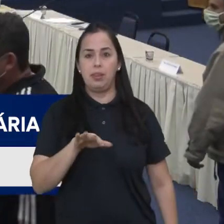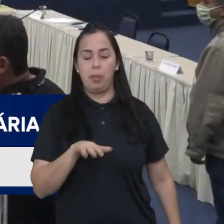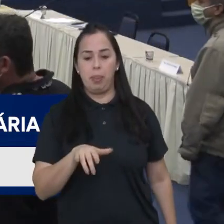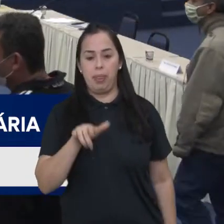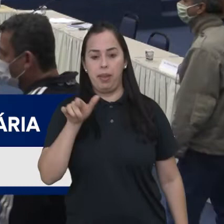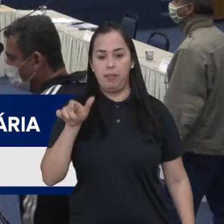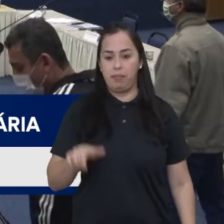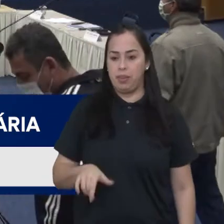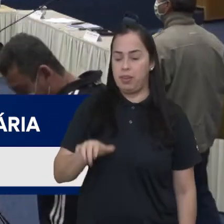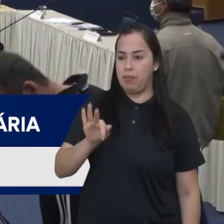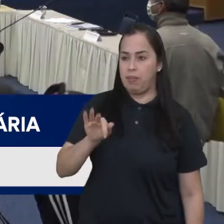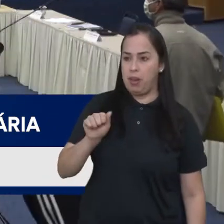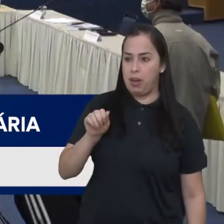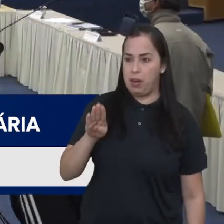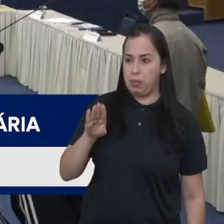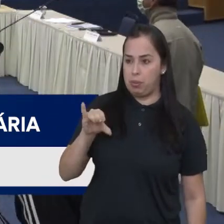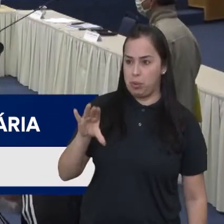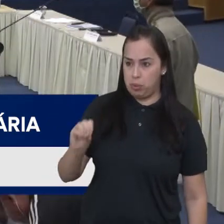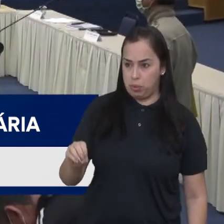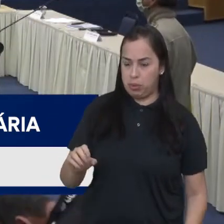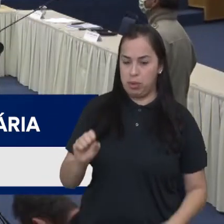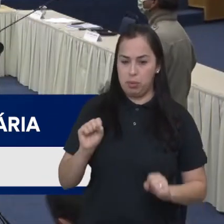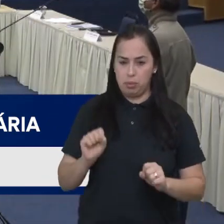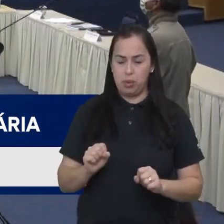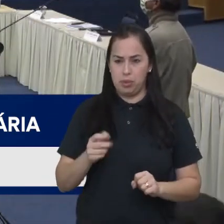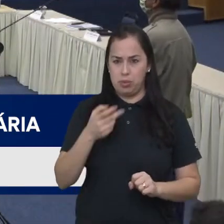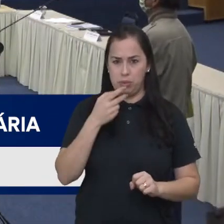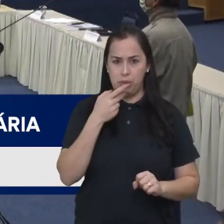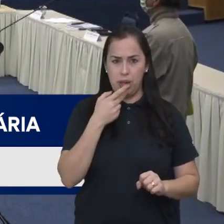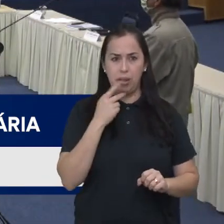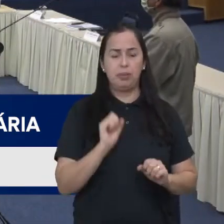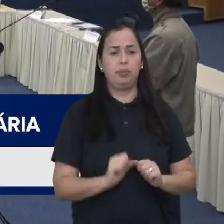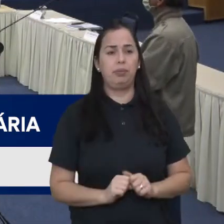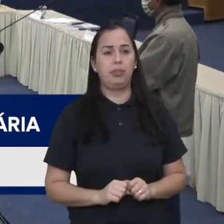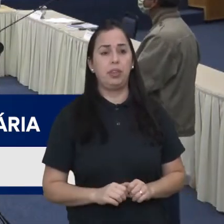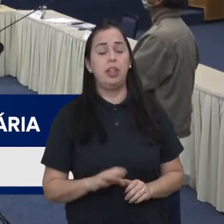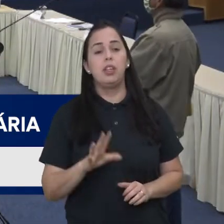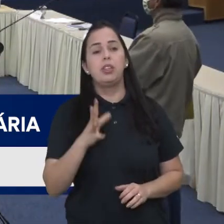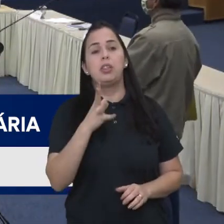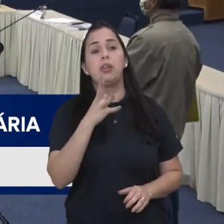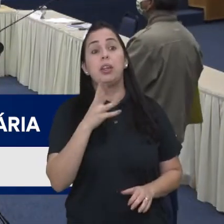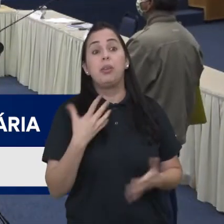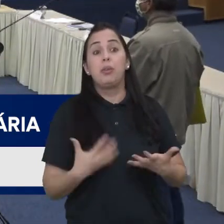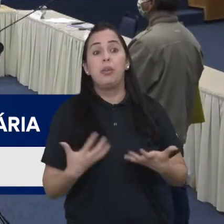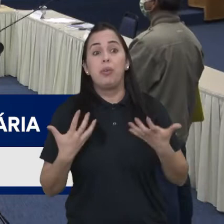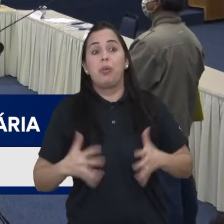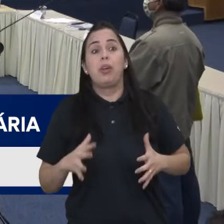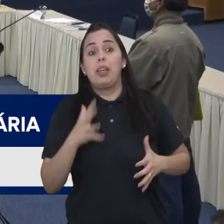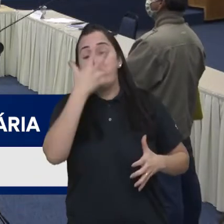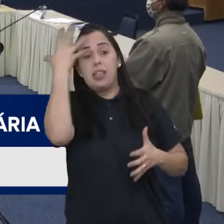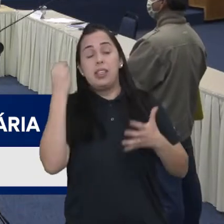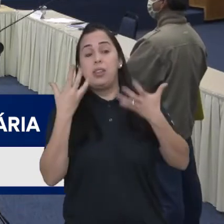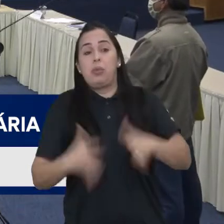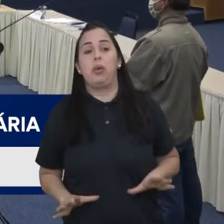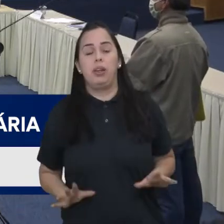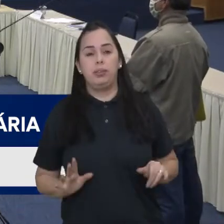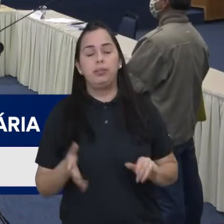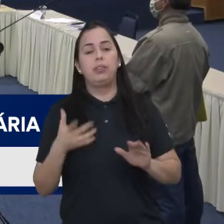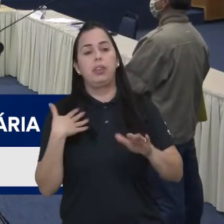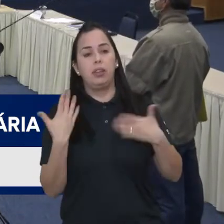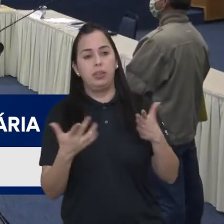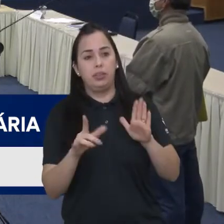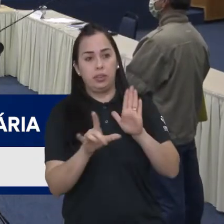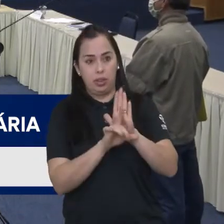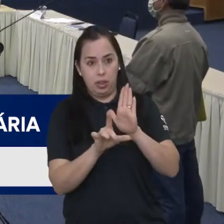Fábio, antes de você falar, posso falar, verdadeiro? Desculpa, estou... Aqui a palavra. Só para não esquecer, sobre a questão da